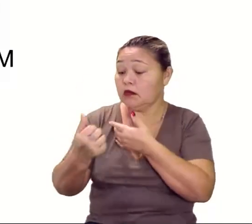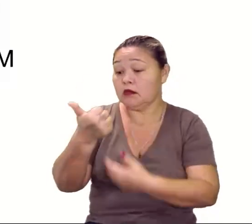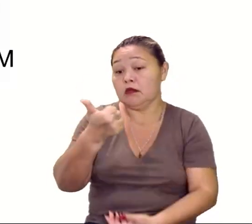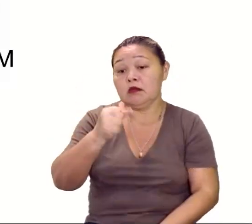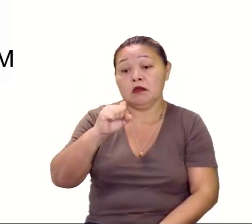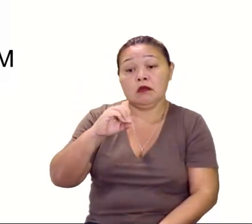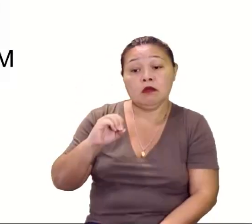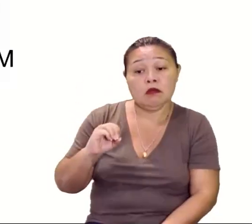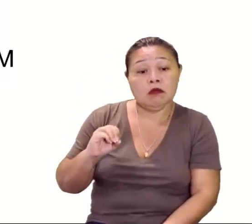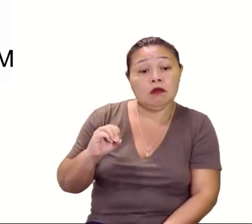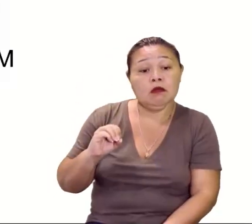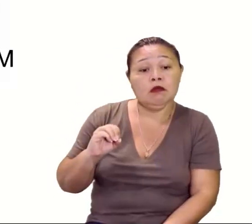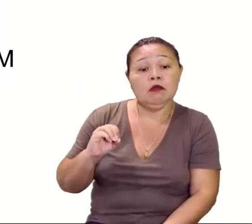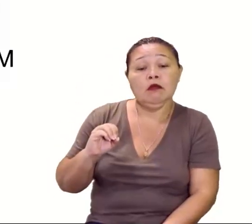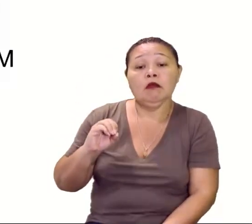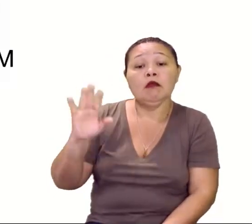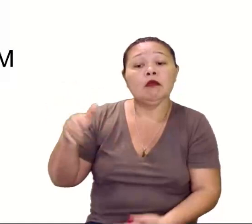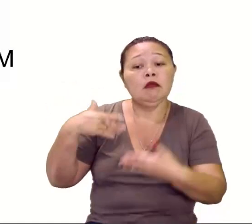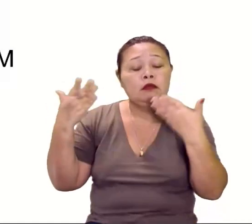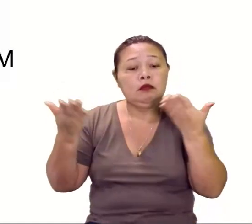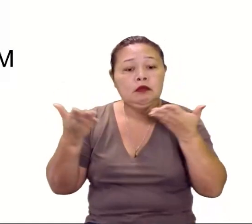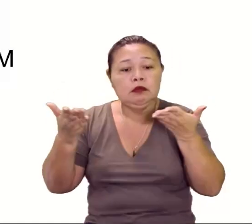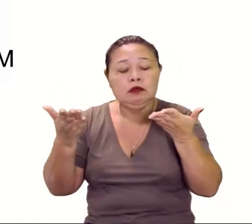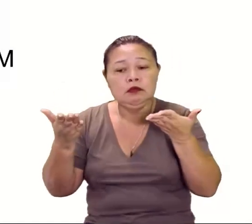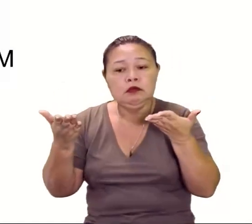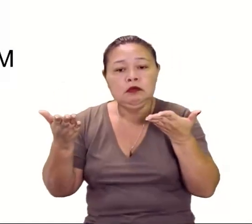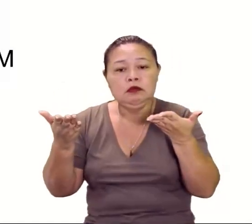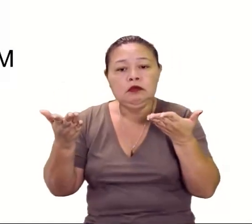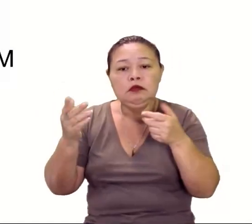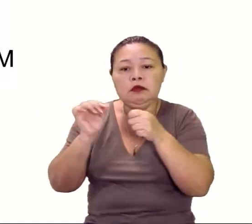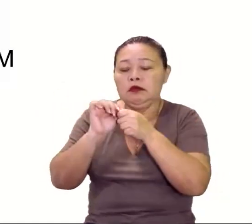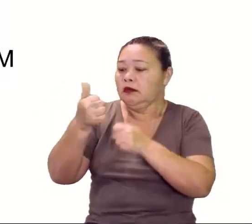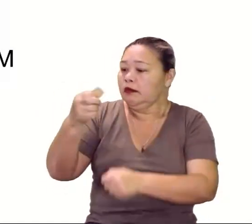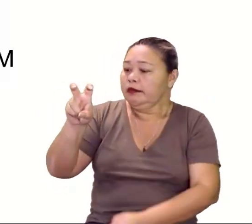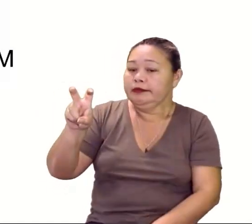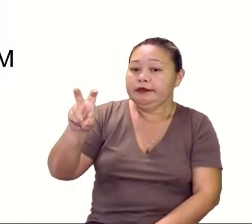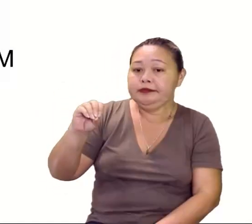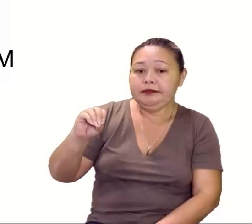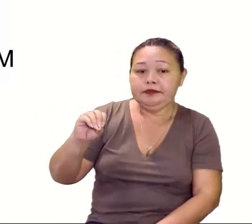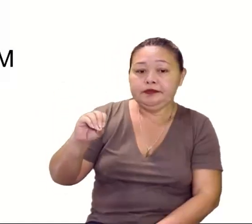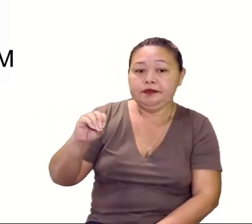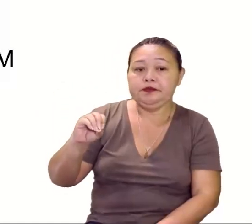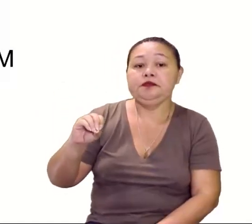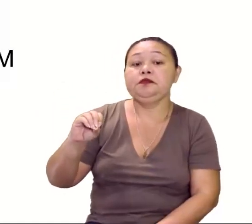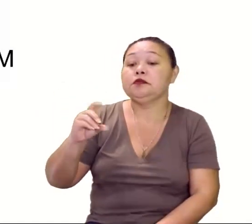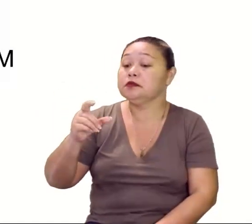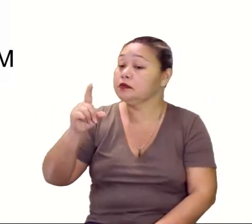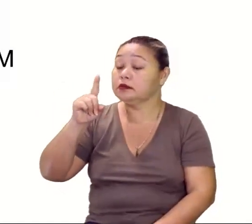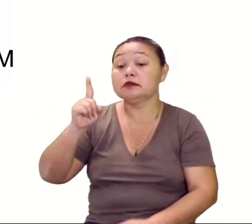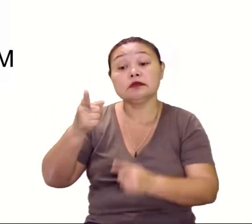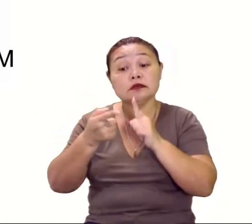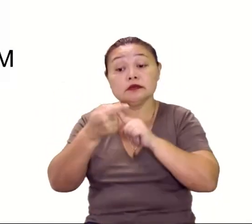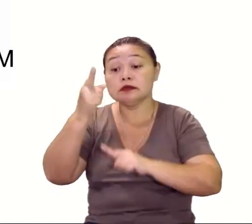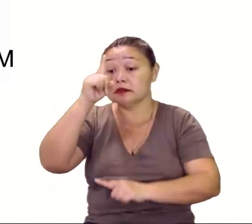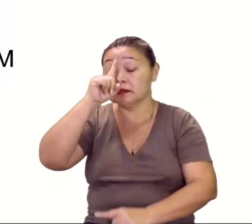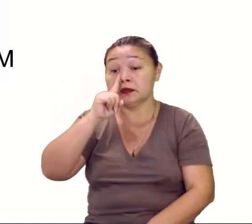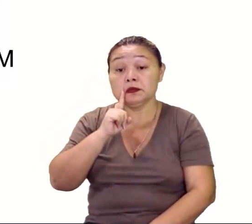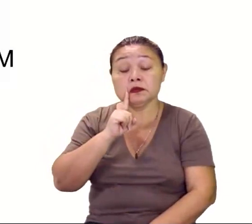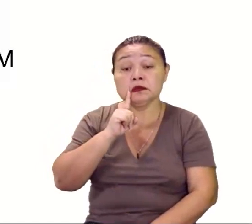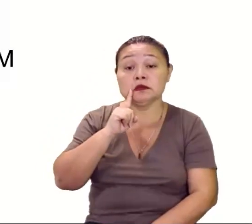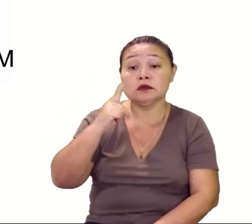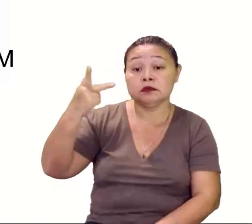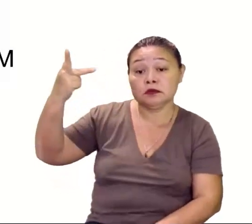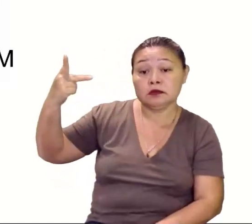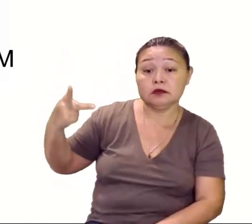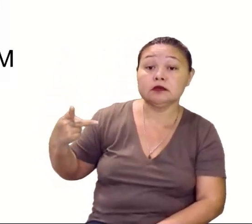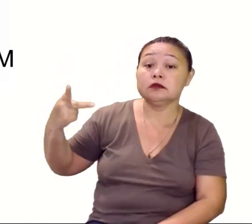ficou com 180. Agora vamos para 150, soja e milho. Vou pegar até outra cor aqui.